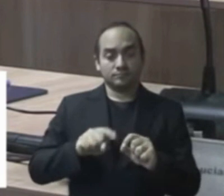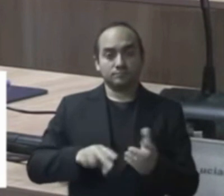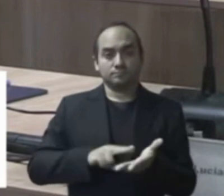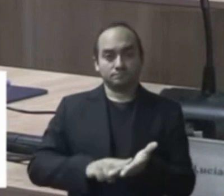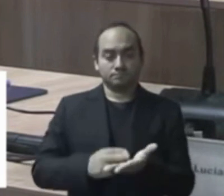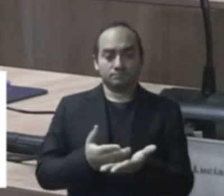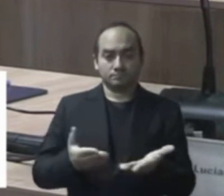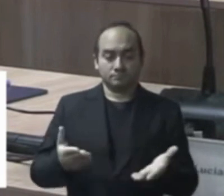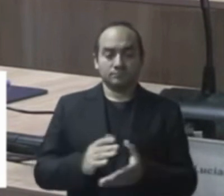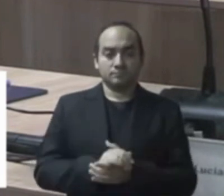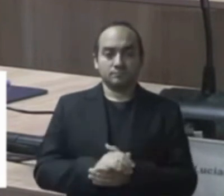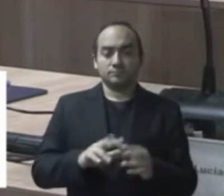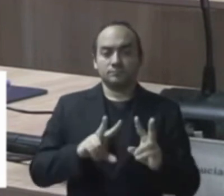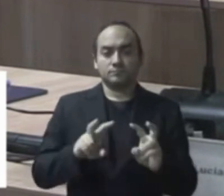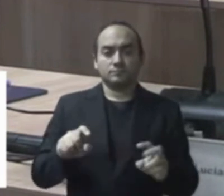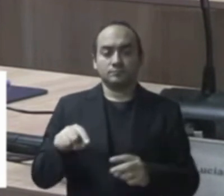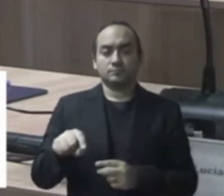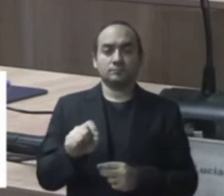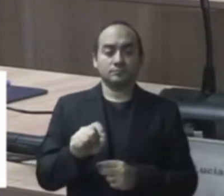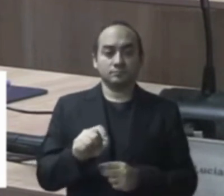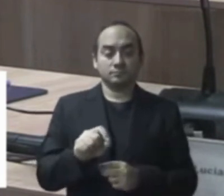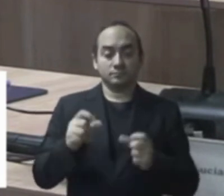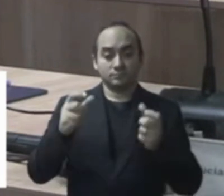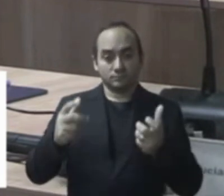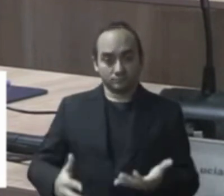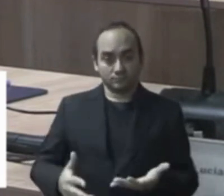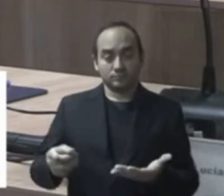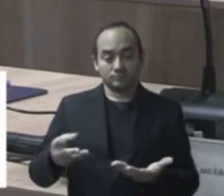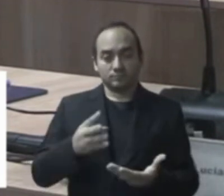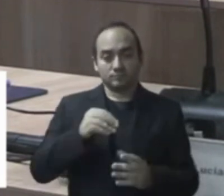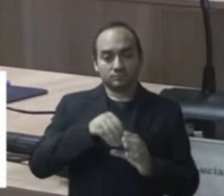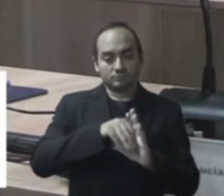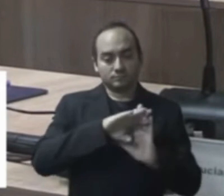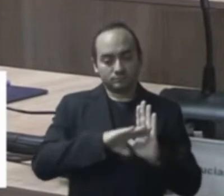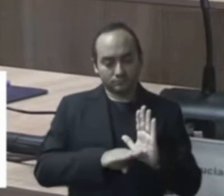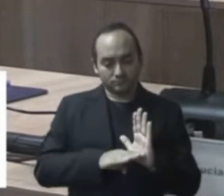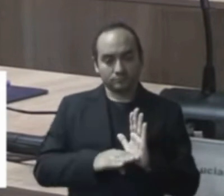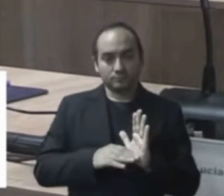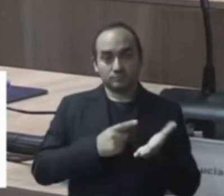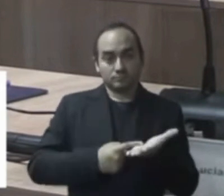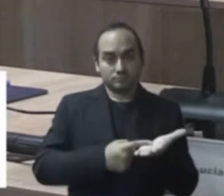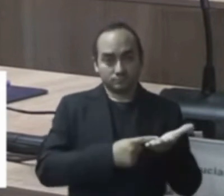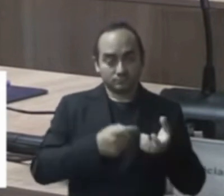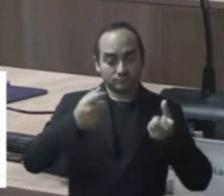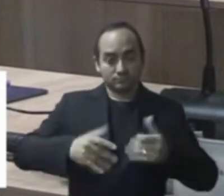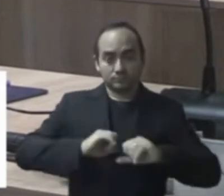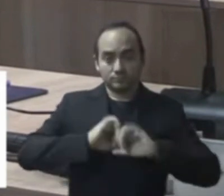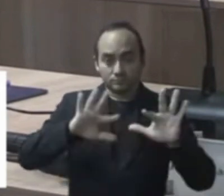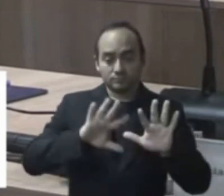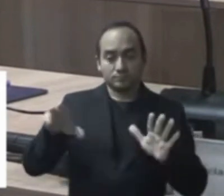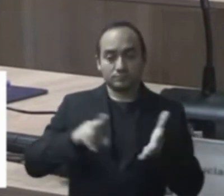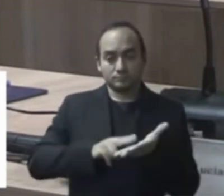anuência. Sobre este ponto, destacas que o acordo em tela foi claro e objetivo ao destacar a regularidade da carta de